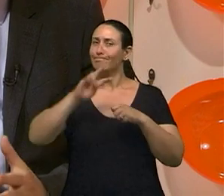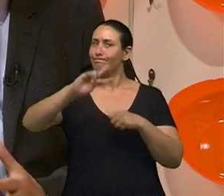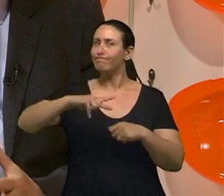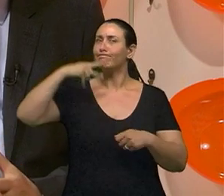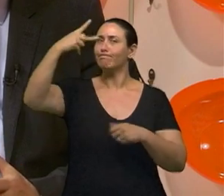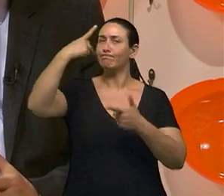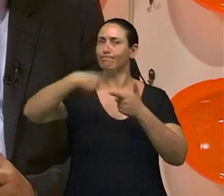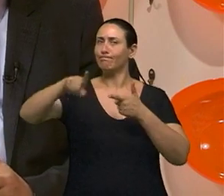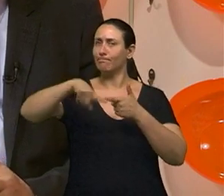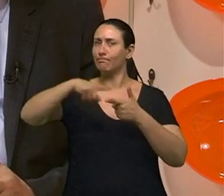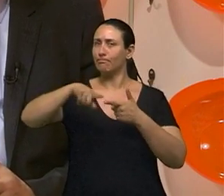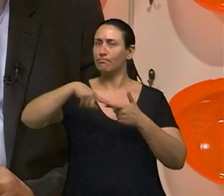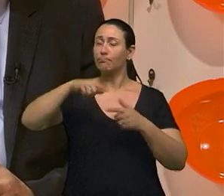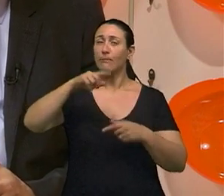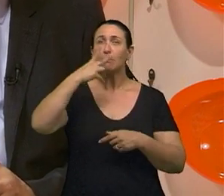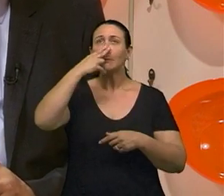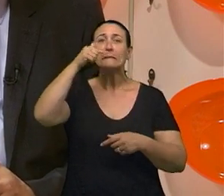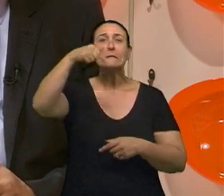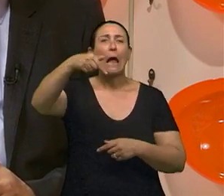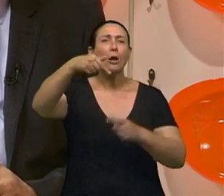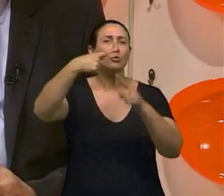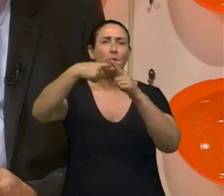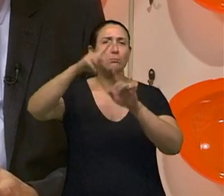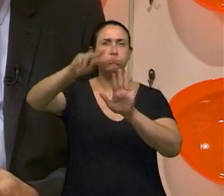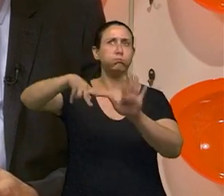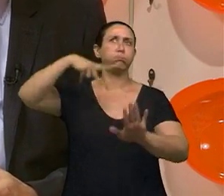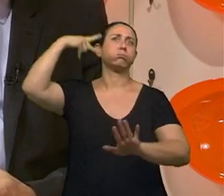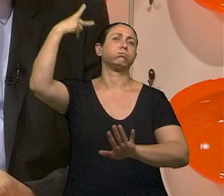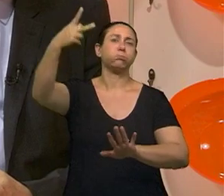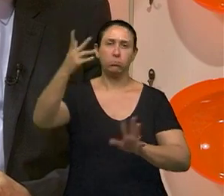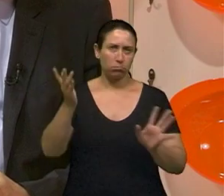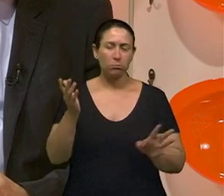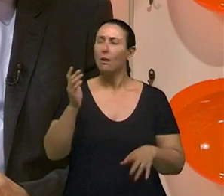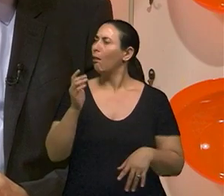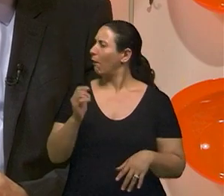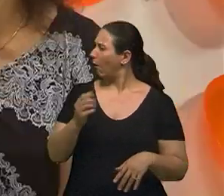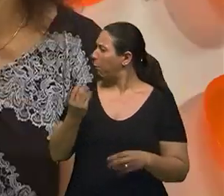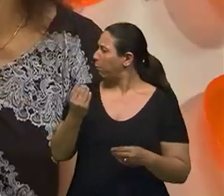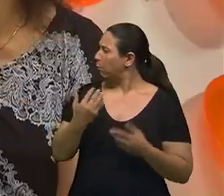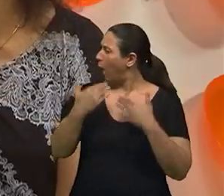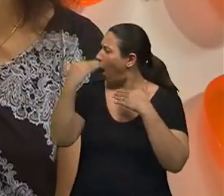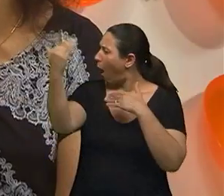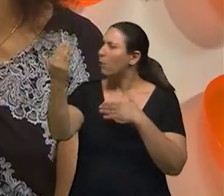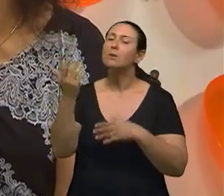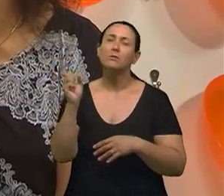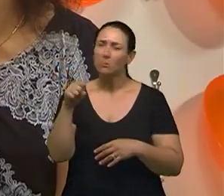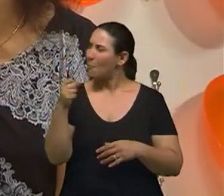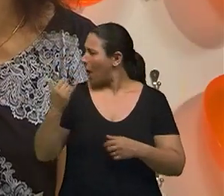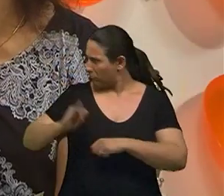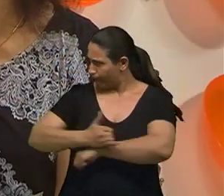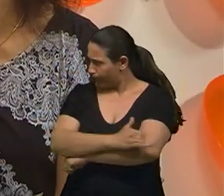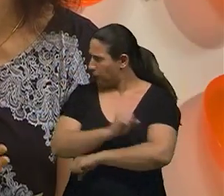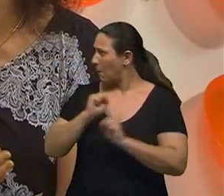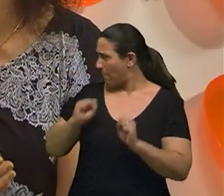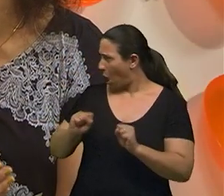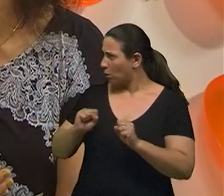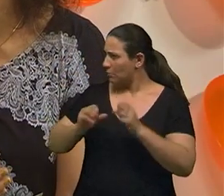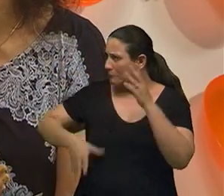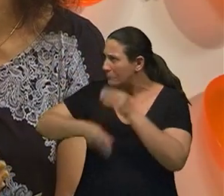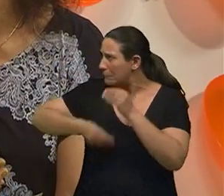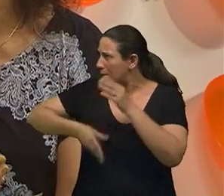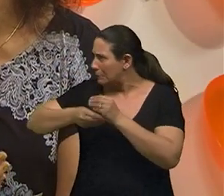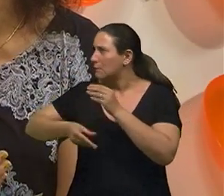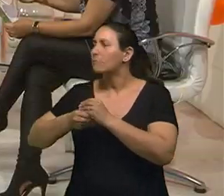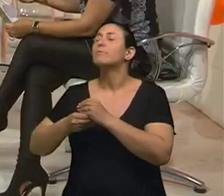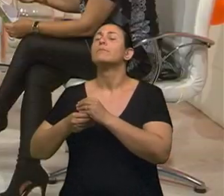quem do que quem não fuma sete sete vezes é bem bem mais alto e a obesidade vai agregando aqueles fatores de